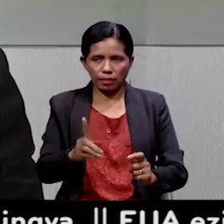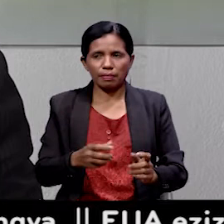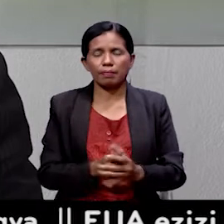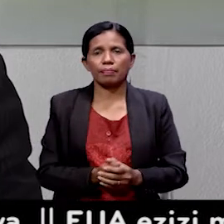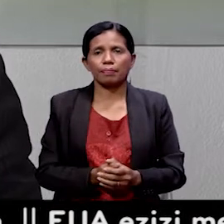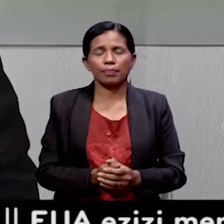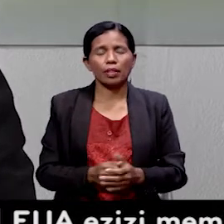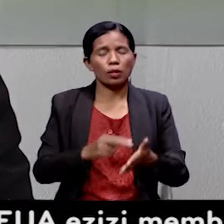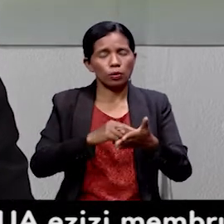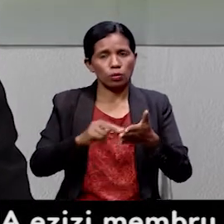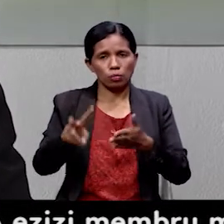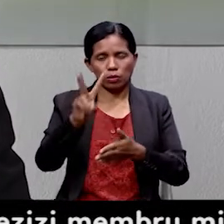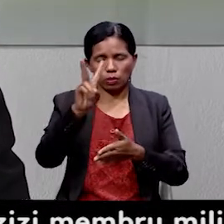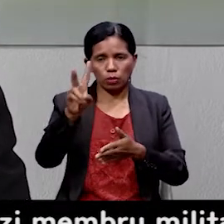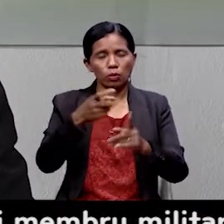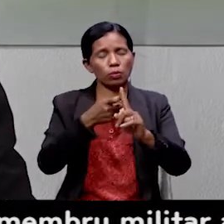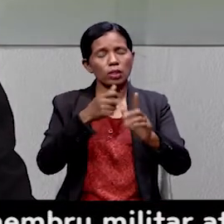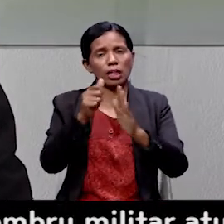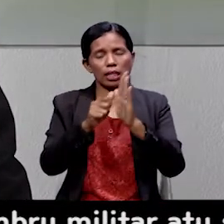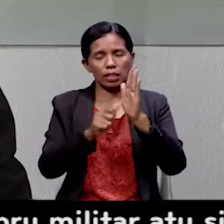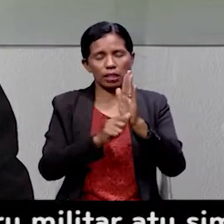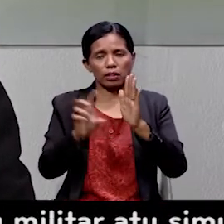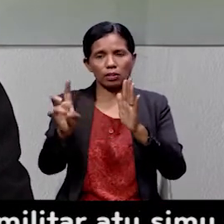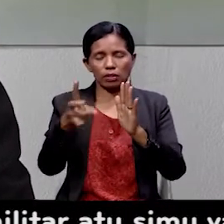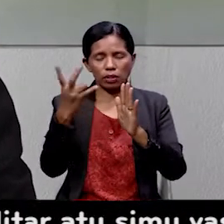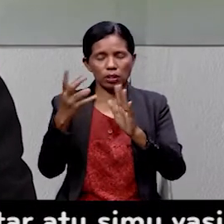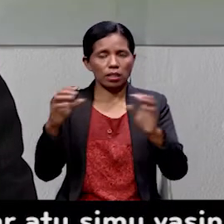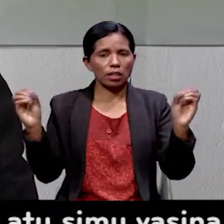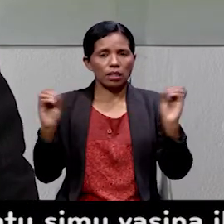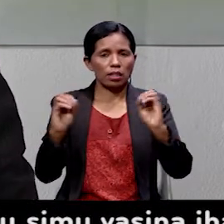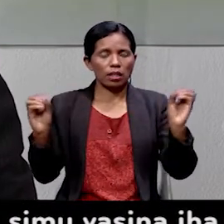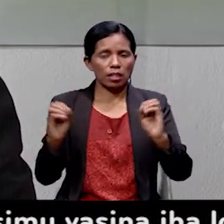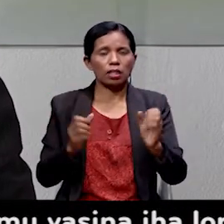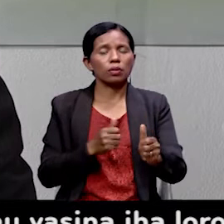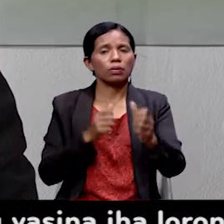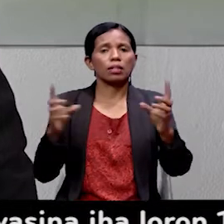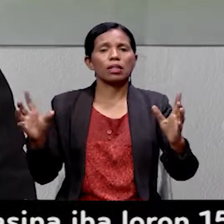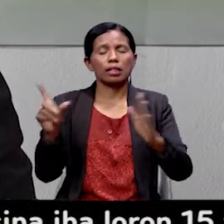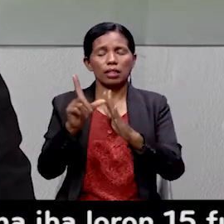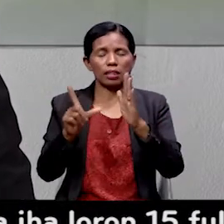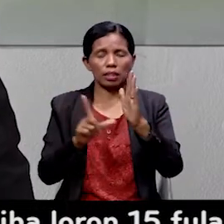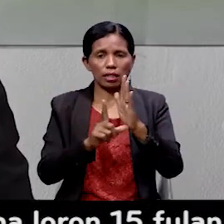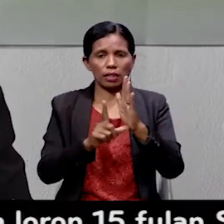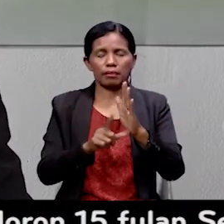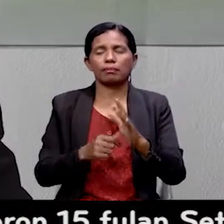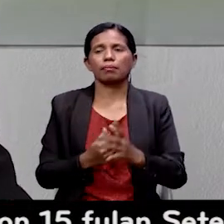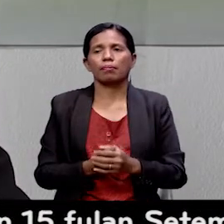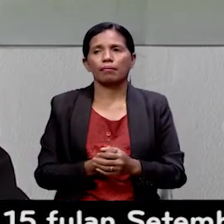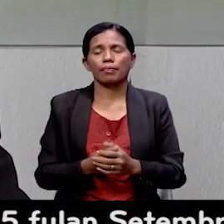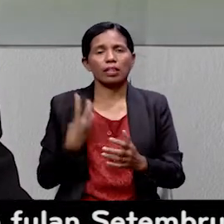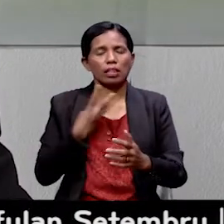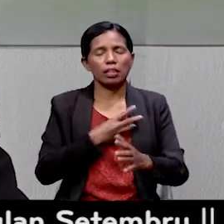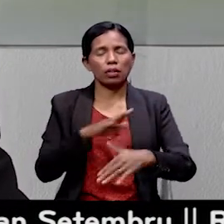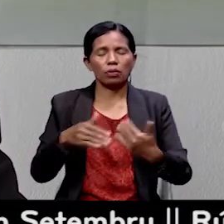Número 2, ou seja, artigo 17, né, contra a Constituição. Bom, e todo o atende tribunal em minha decisão,